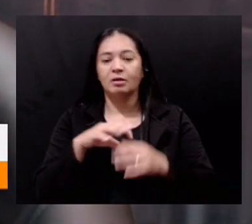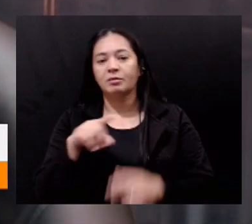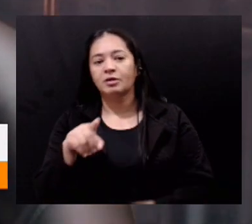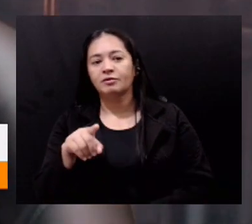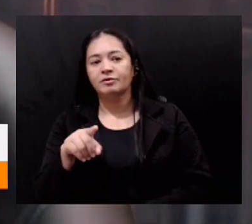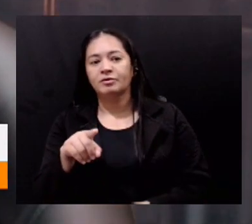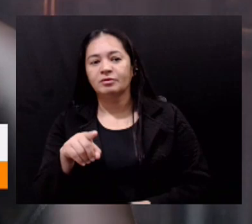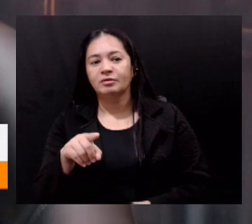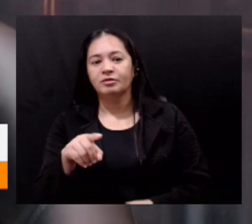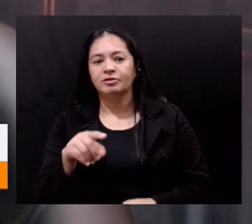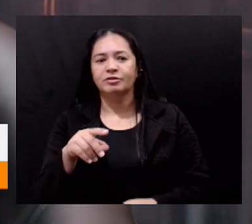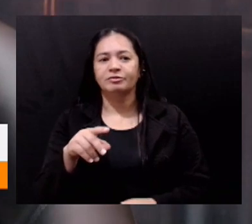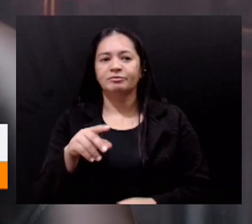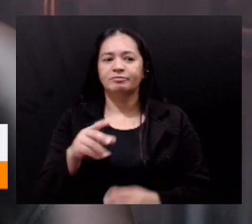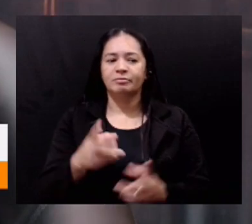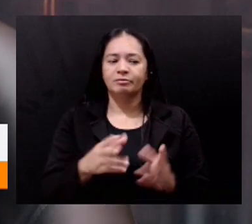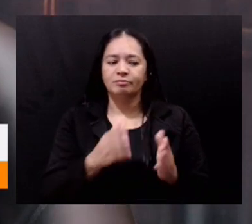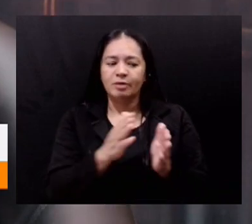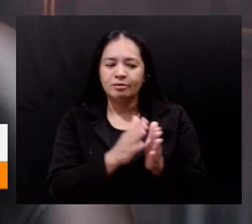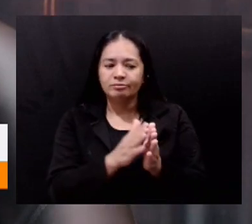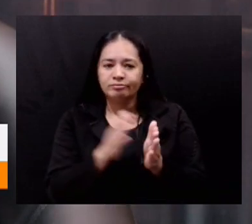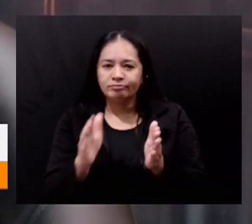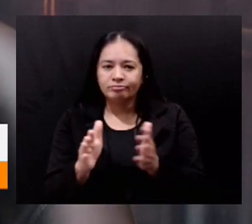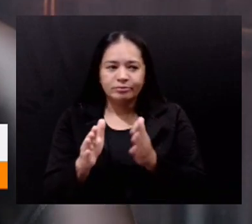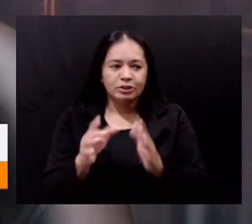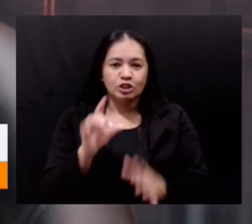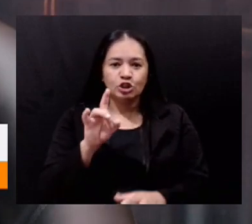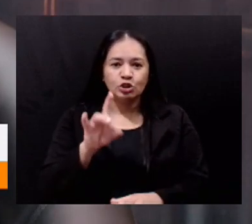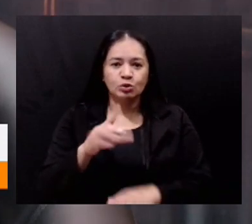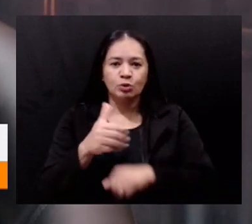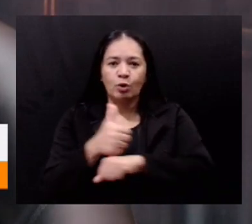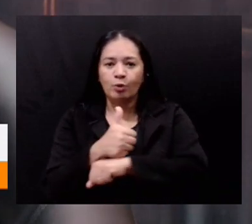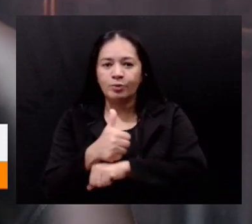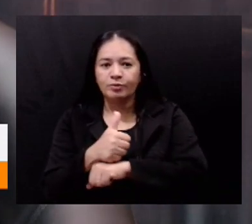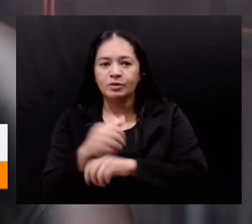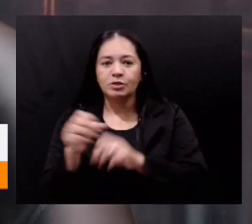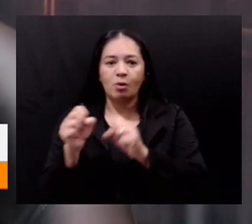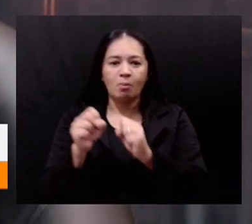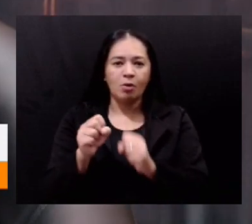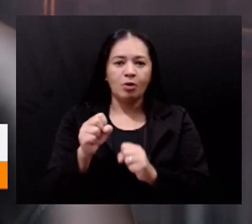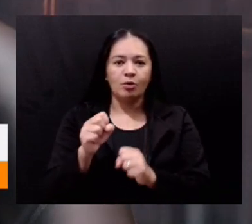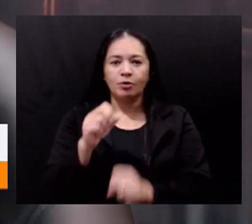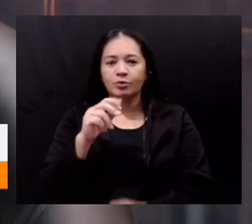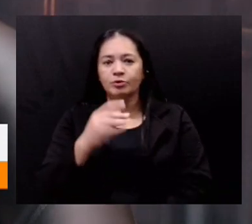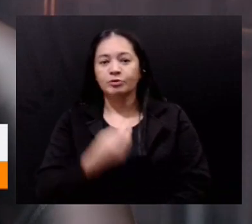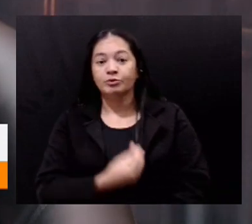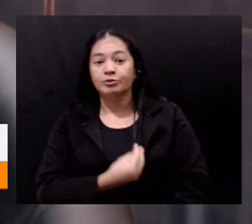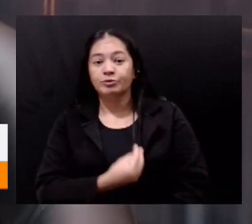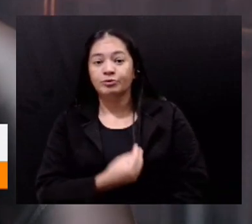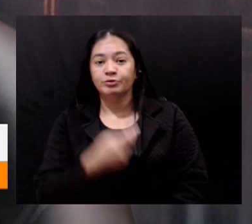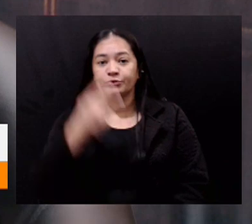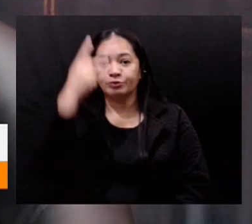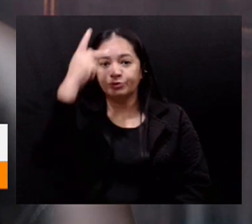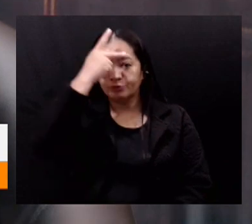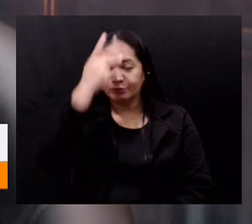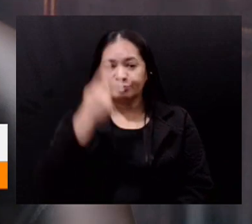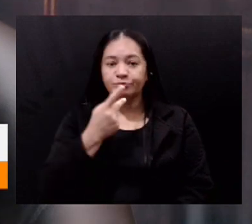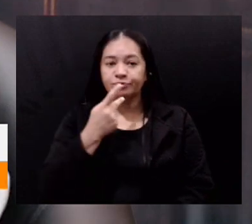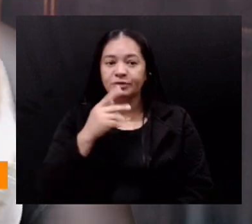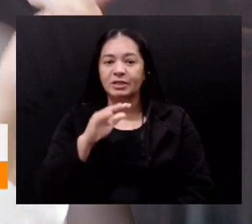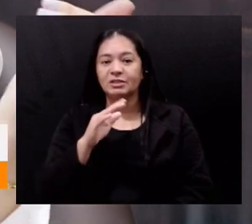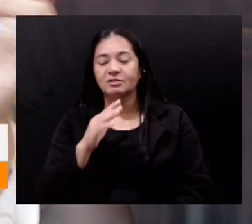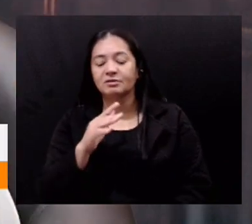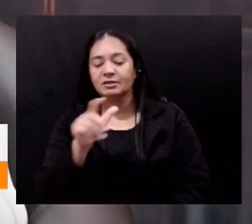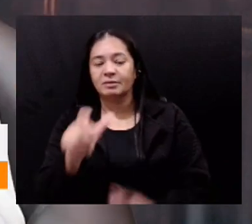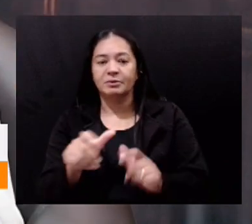separar ali se é só profissional, se eu posso levar para o pessoal. Uhum. Então as pessoas, elas acabam demorando um tempo maior, até